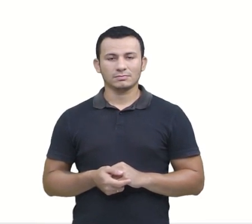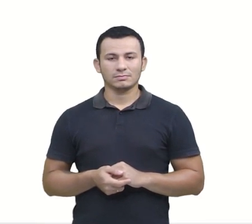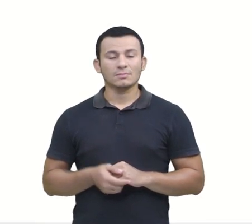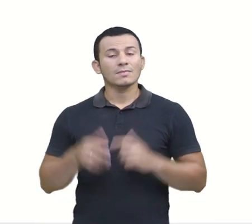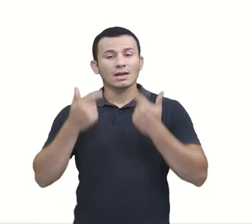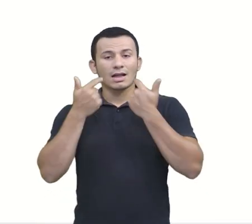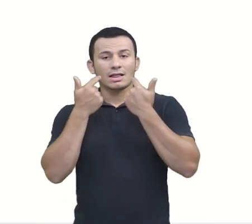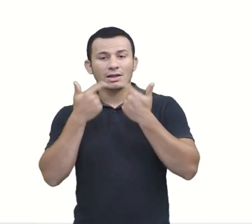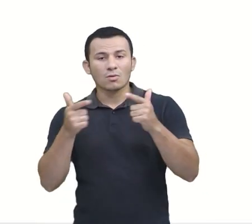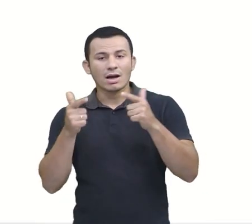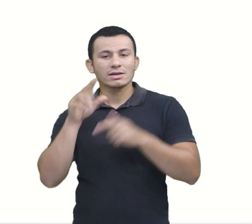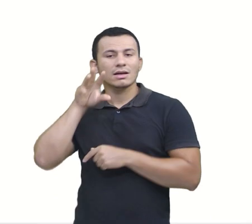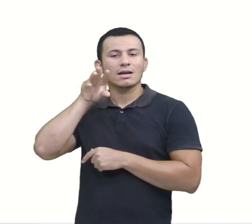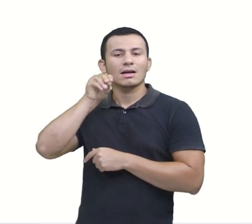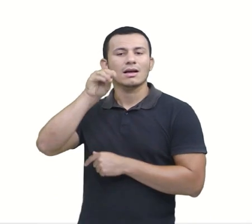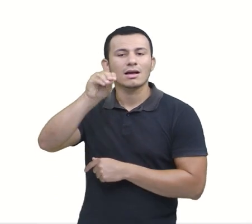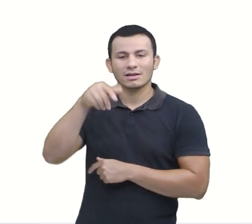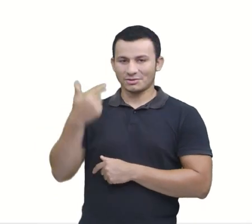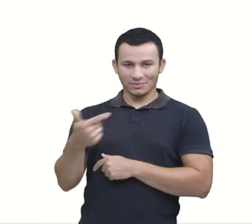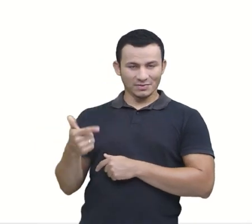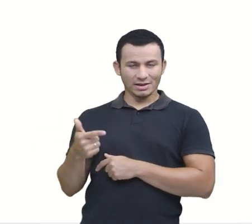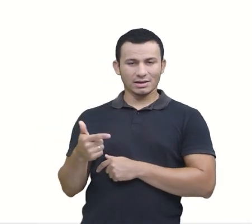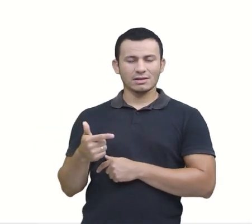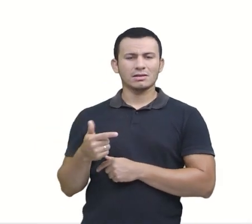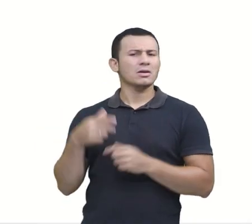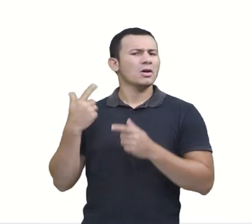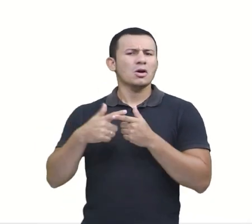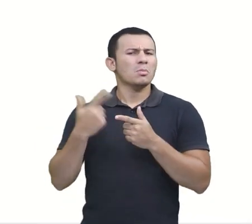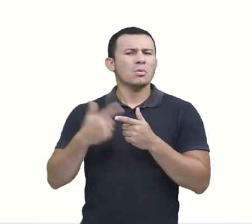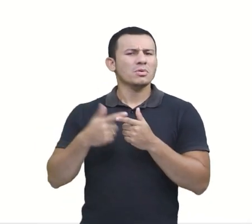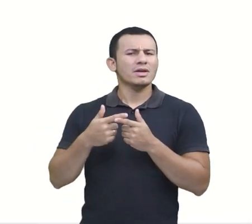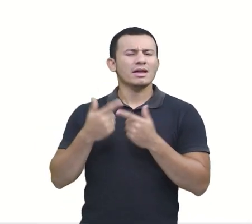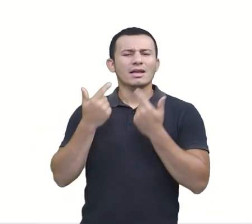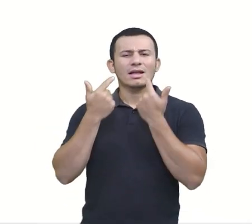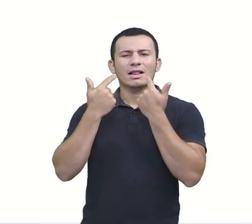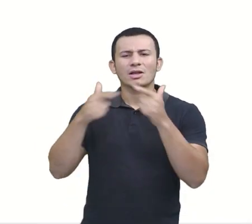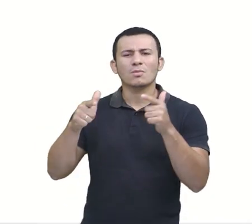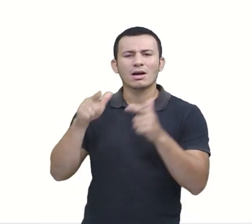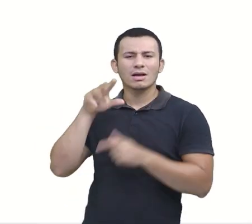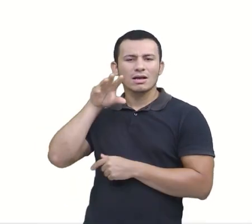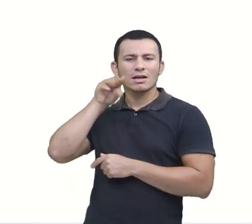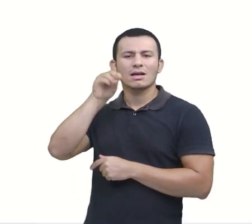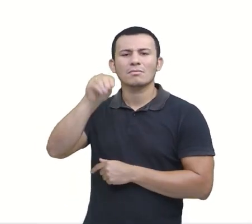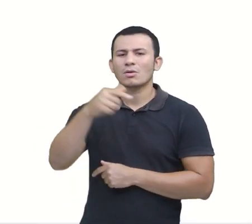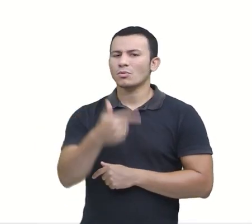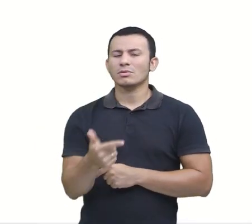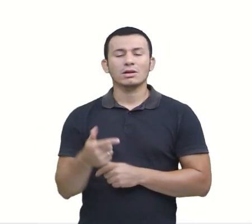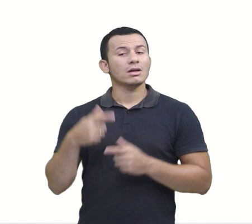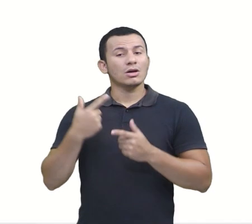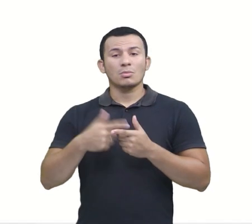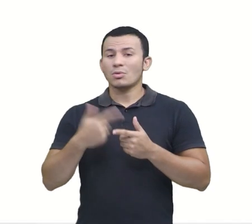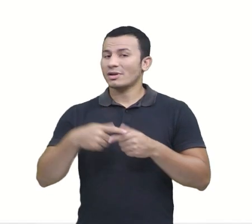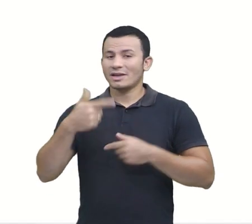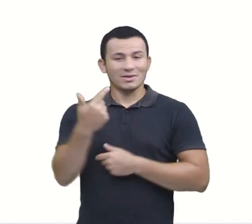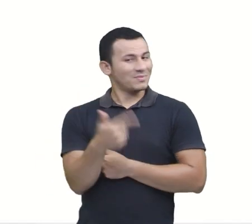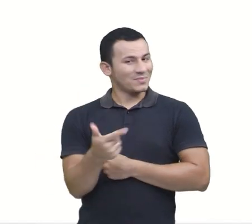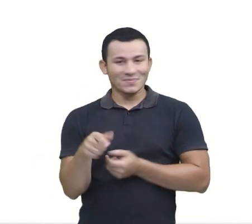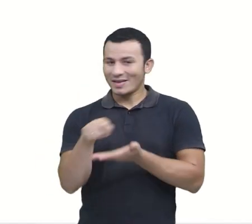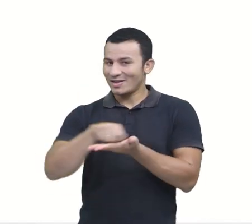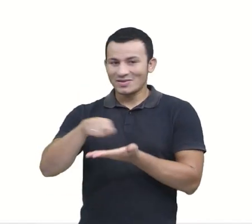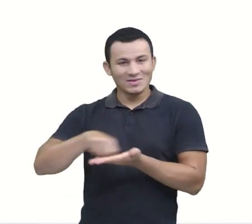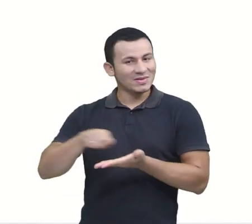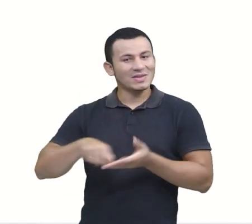não verbal. Por que ela é uma linguagem não verbal? Porque ela não tem